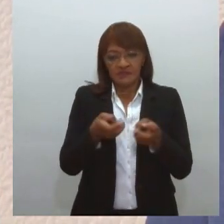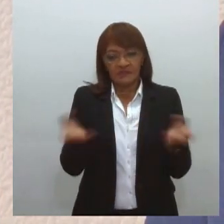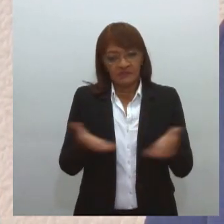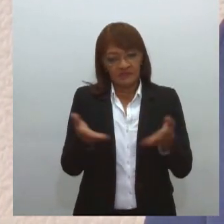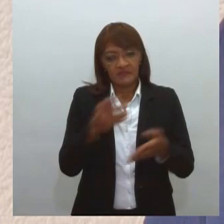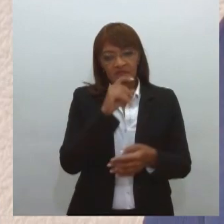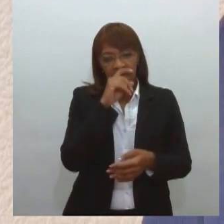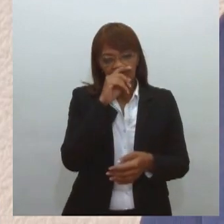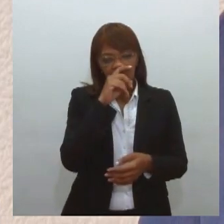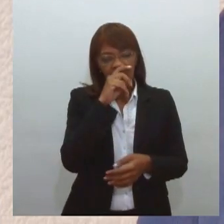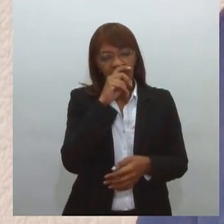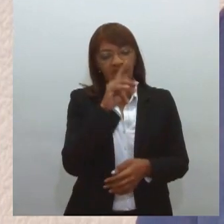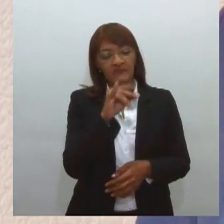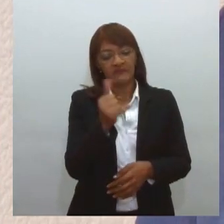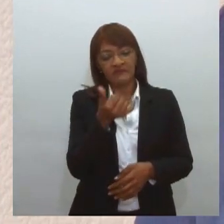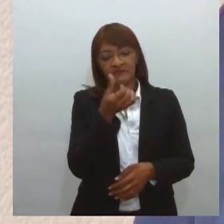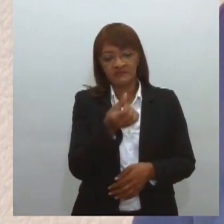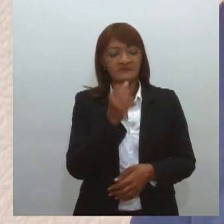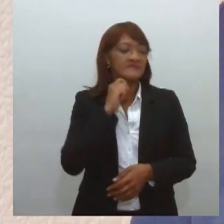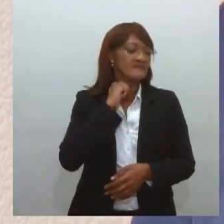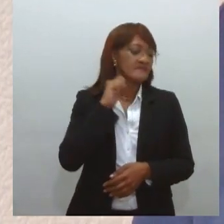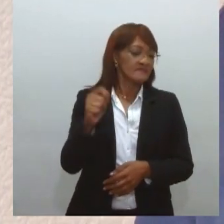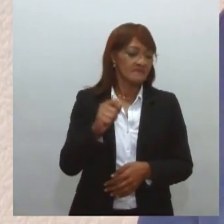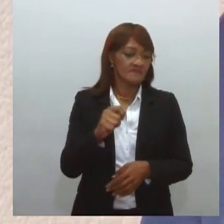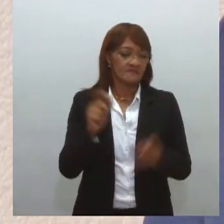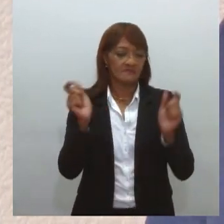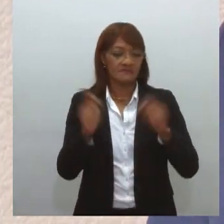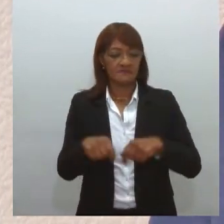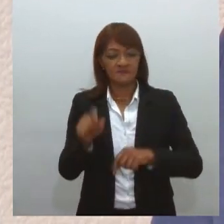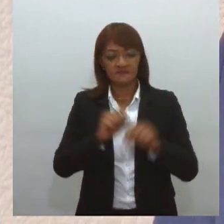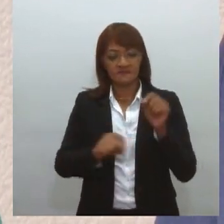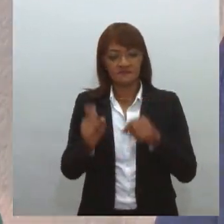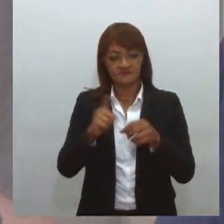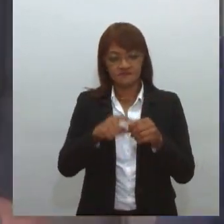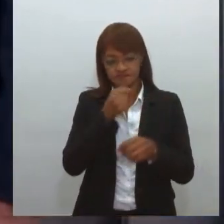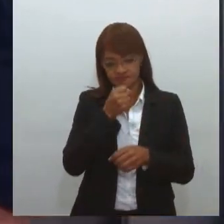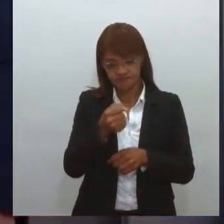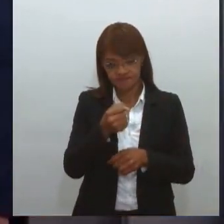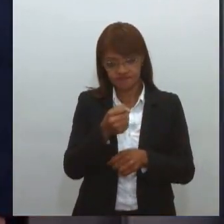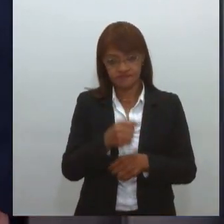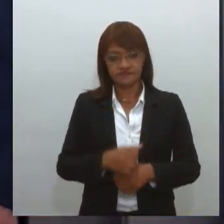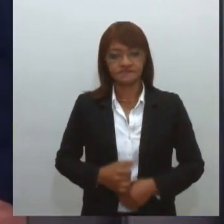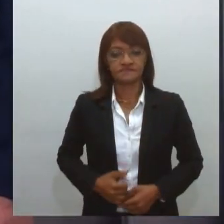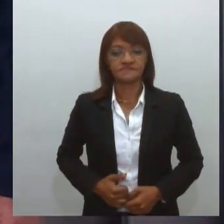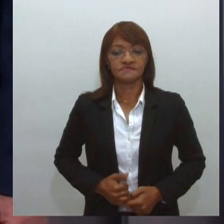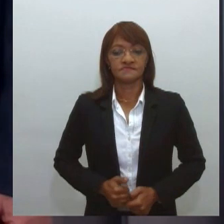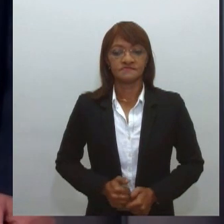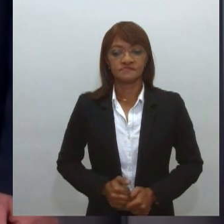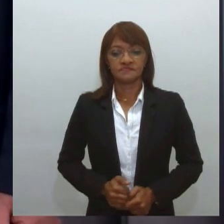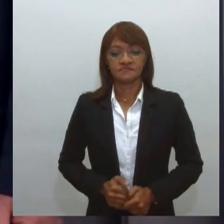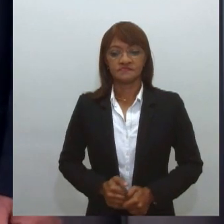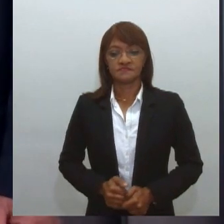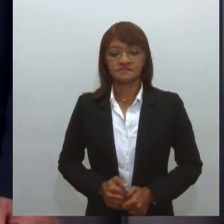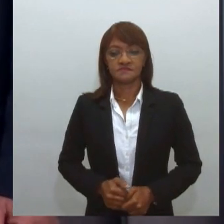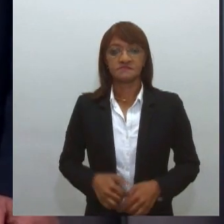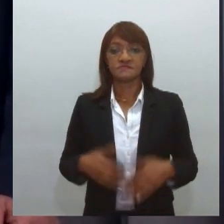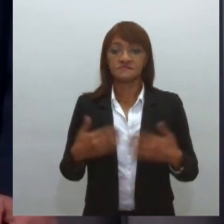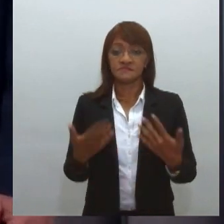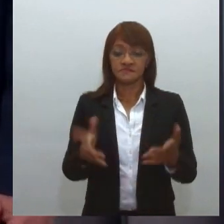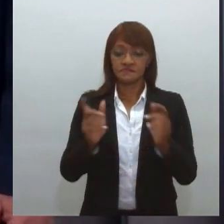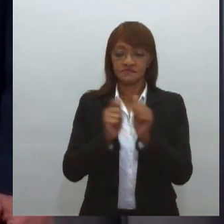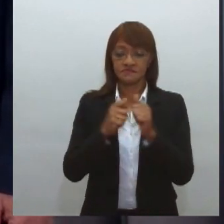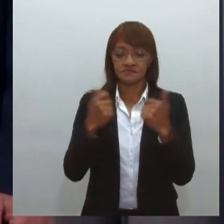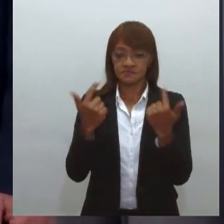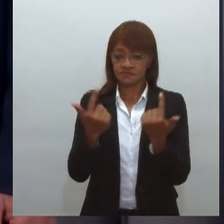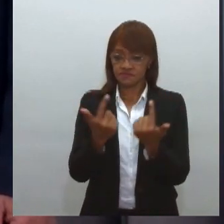abril, justamente para quem vai fazer esse ato de filiação. Segue no estúdio. A Assembleia Legislativa de